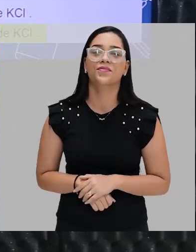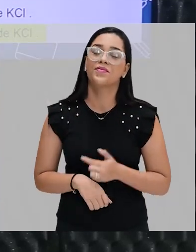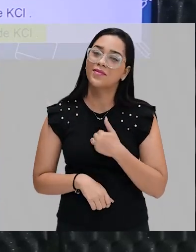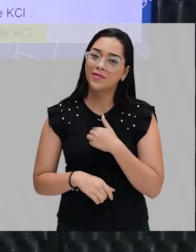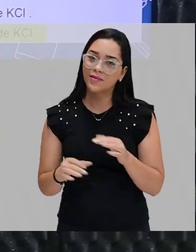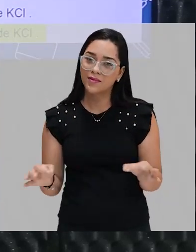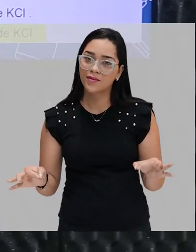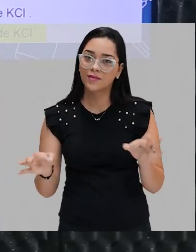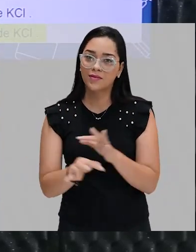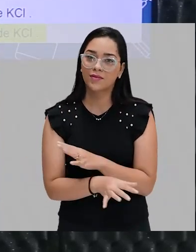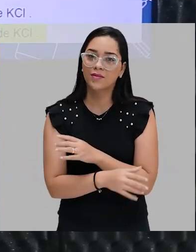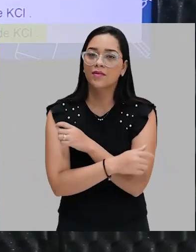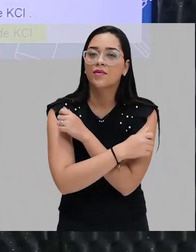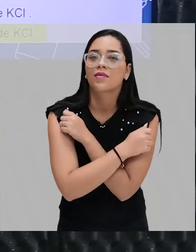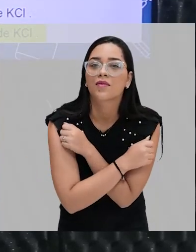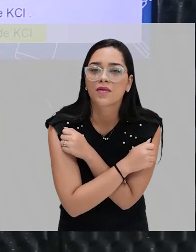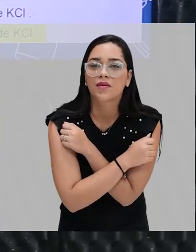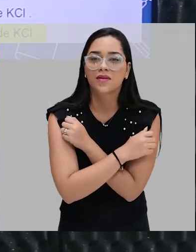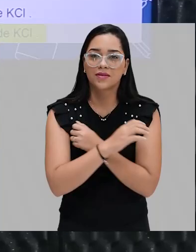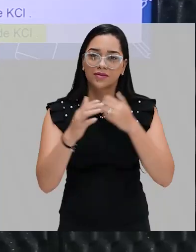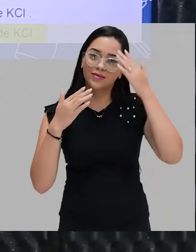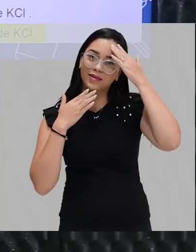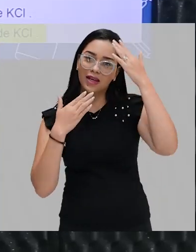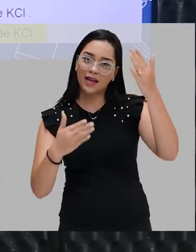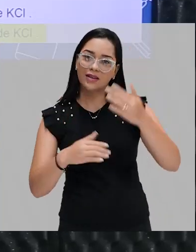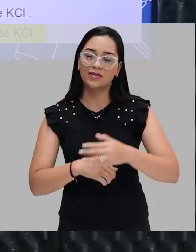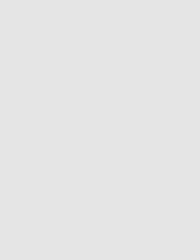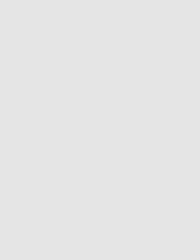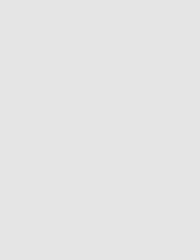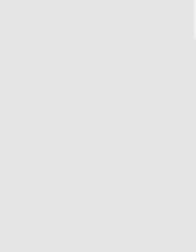Vou ficando por aqui. Forte abraço. Valeu!